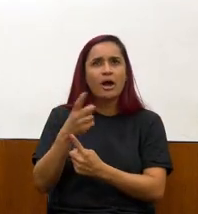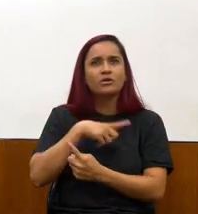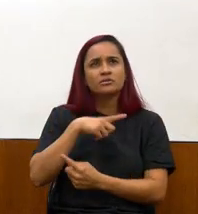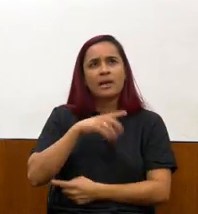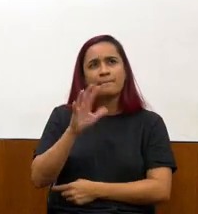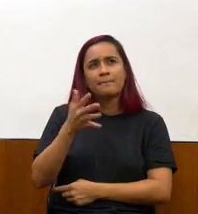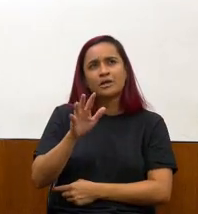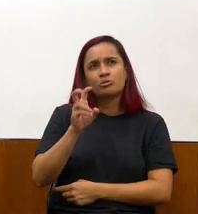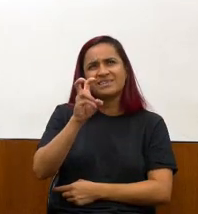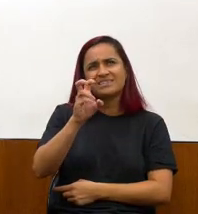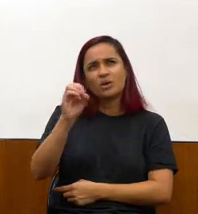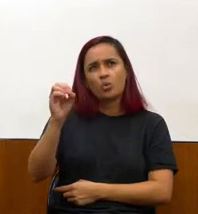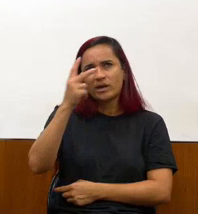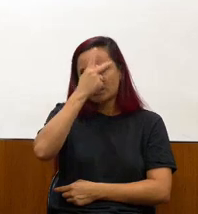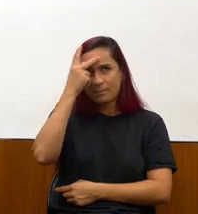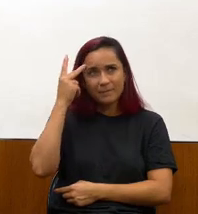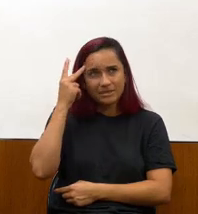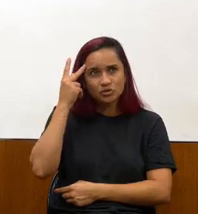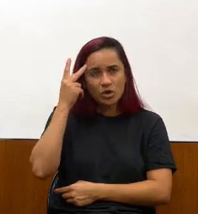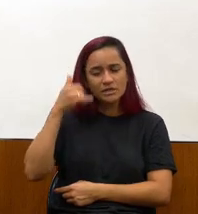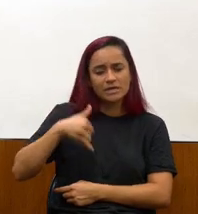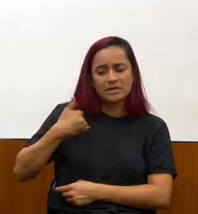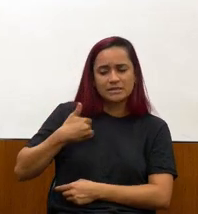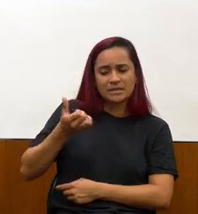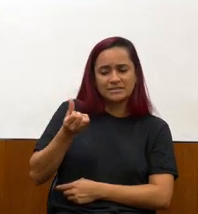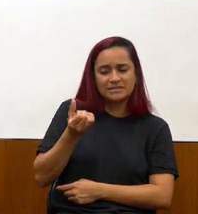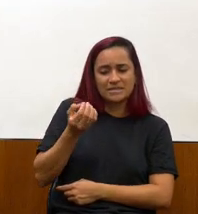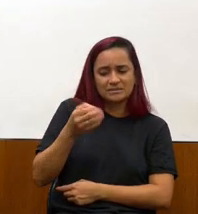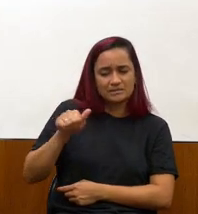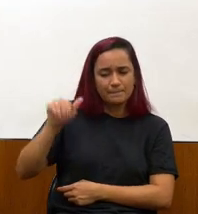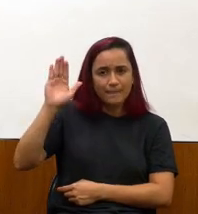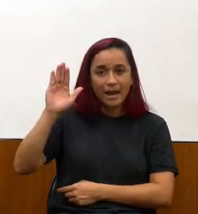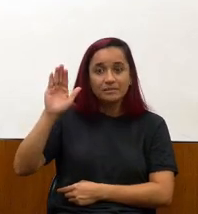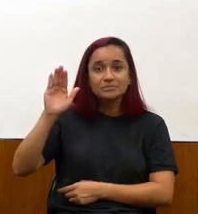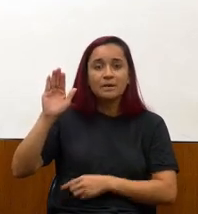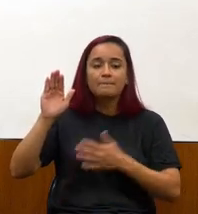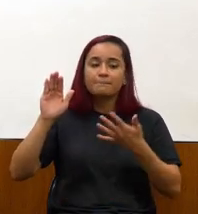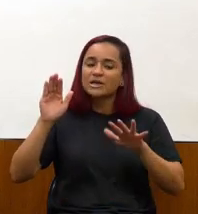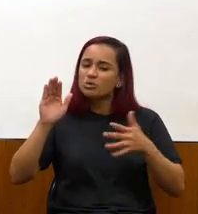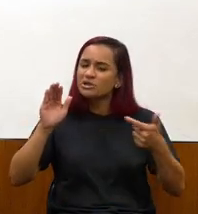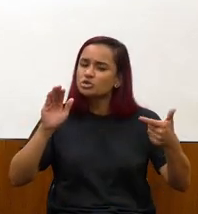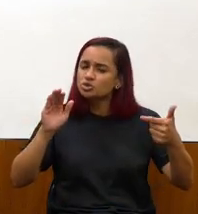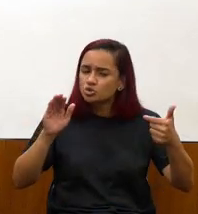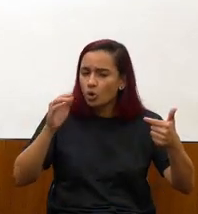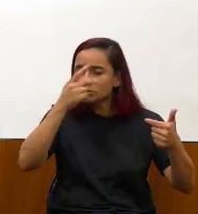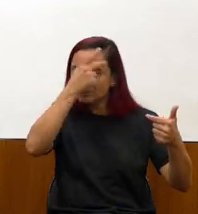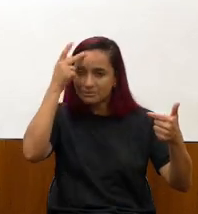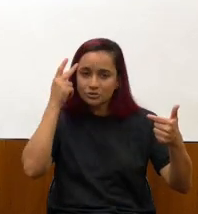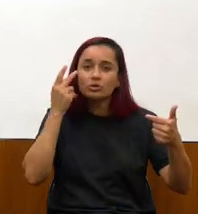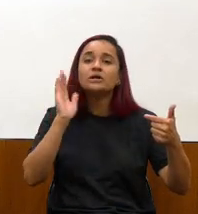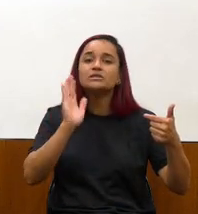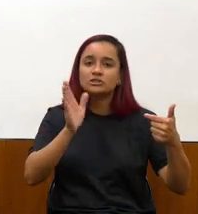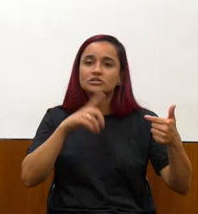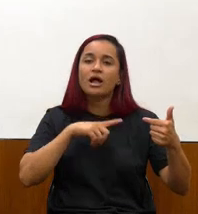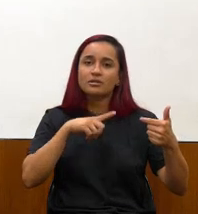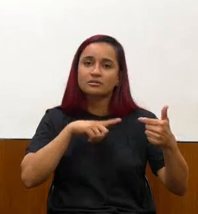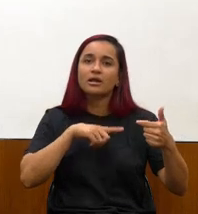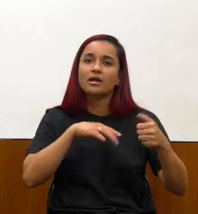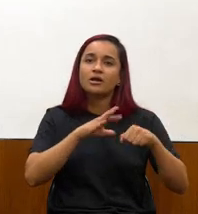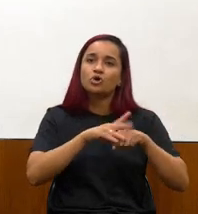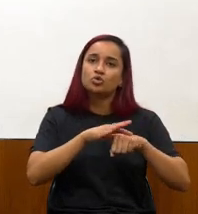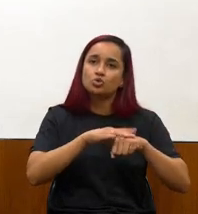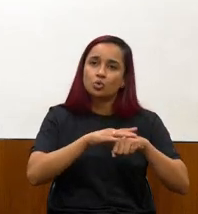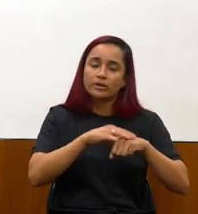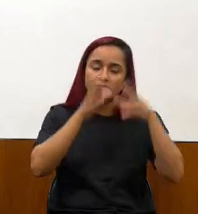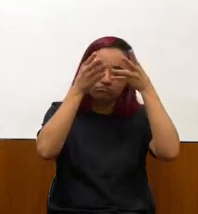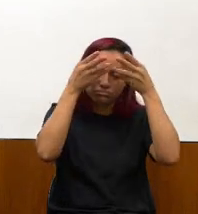de 60 anos. E dessas 50 pessoas, pelo menos 12 delas estão apresentando hoje quadros de Alzheimer. E pelo